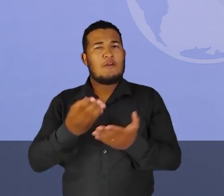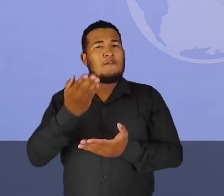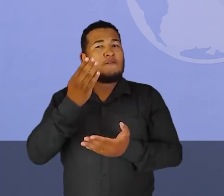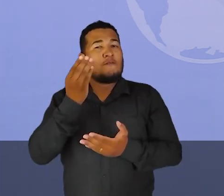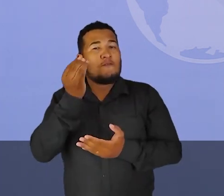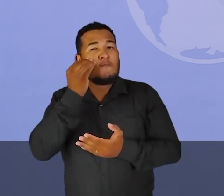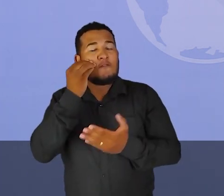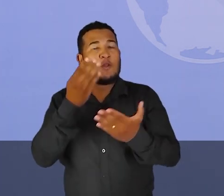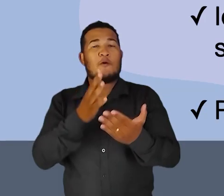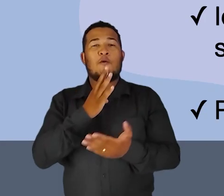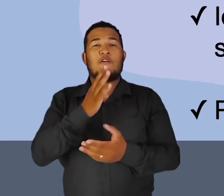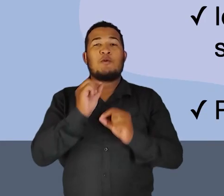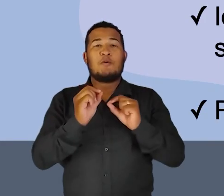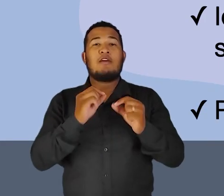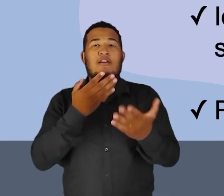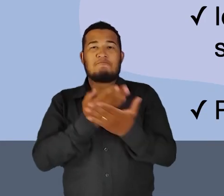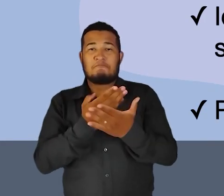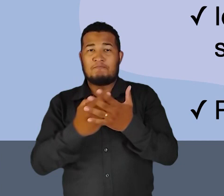aula. Acompanha comigo.